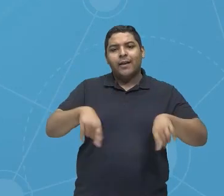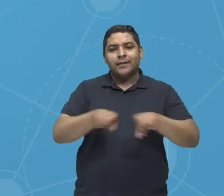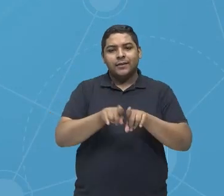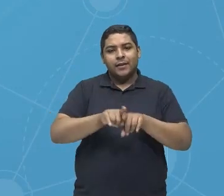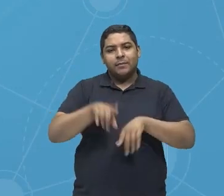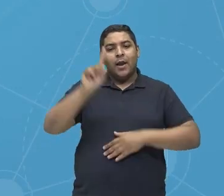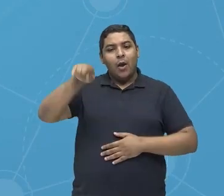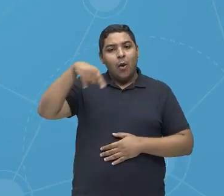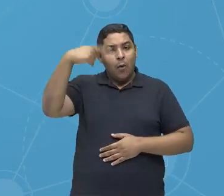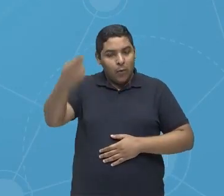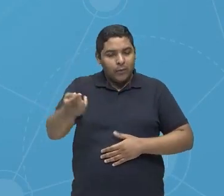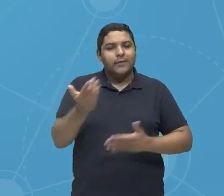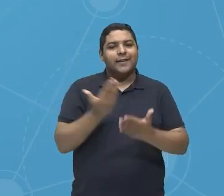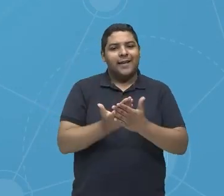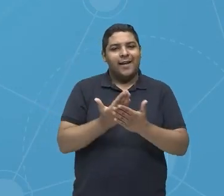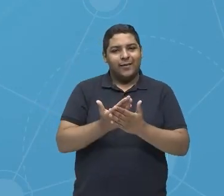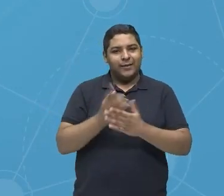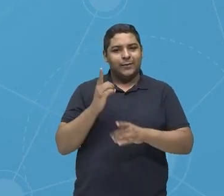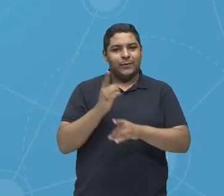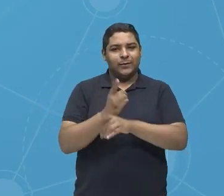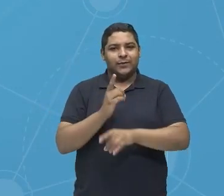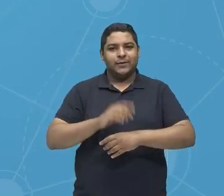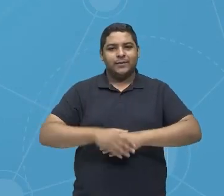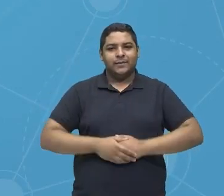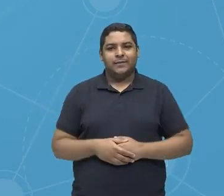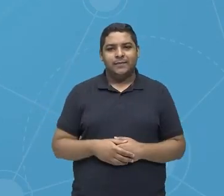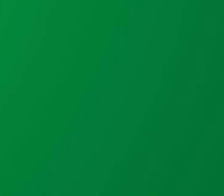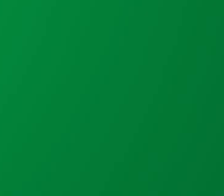nossa próxima aula, tá?